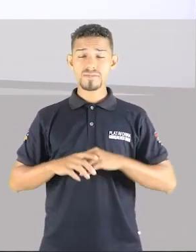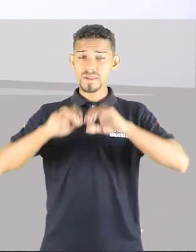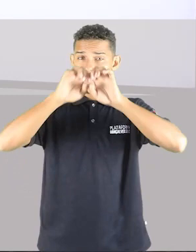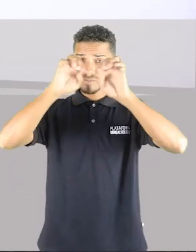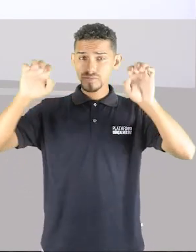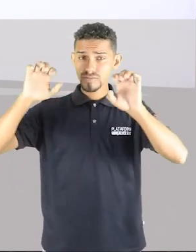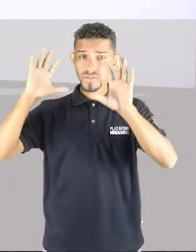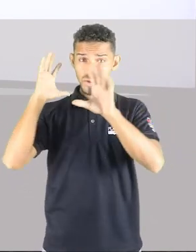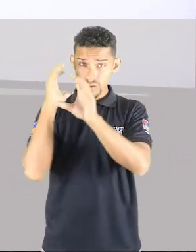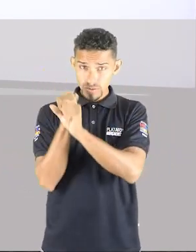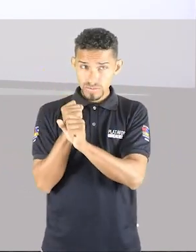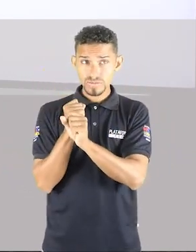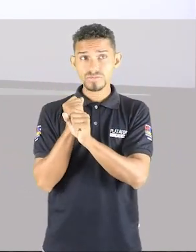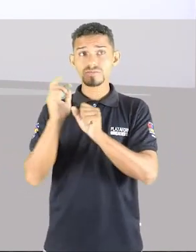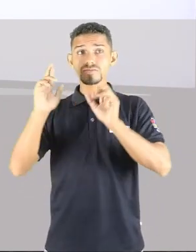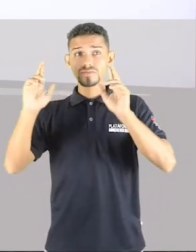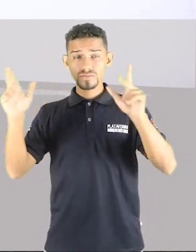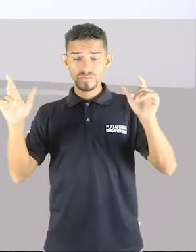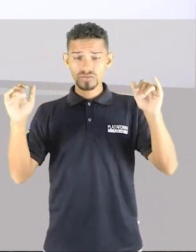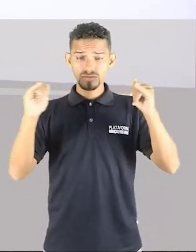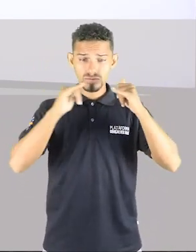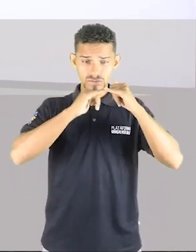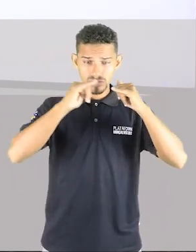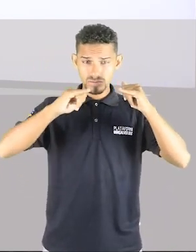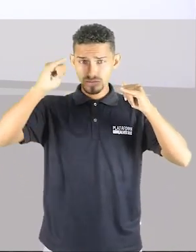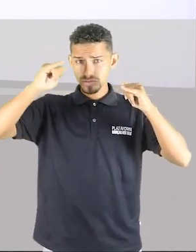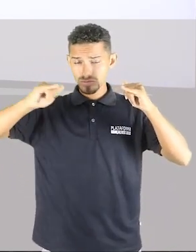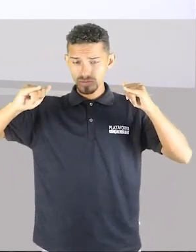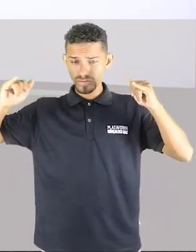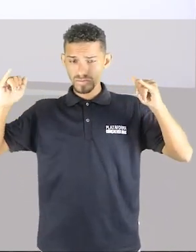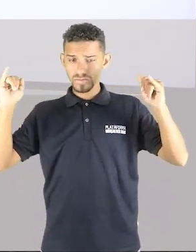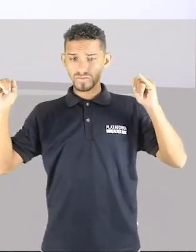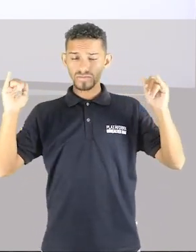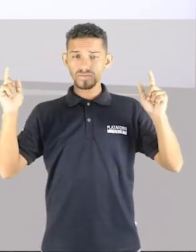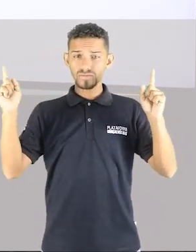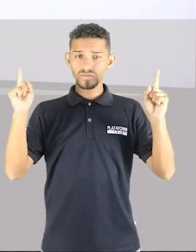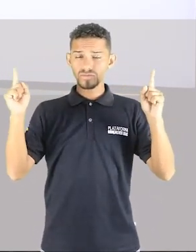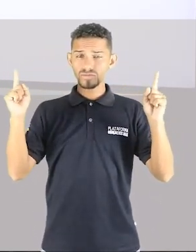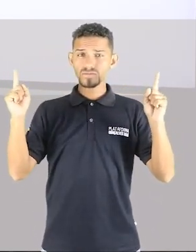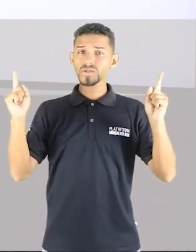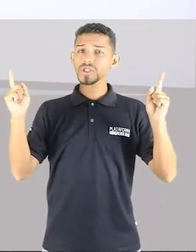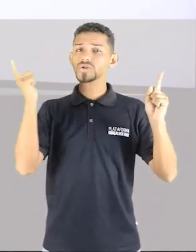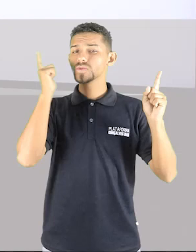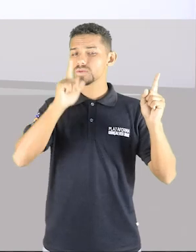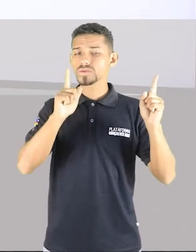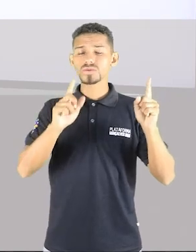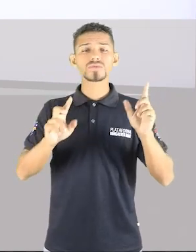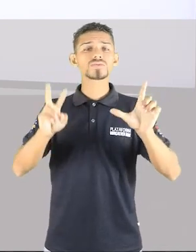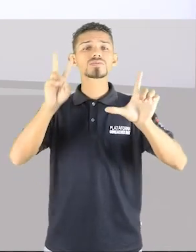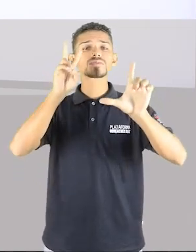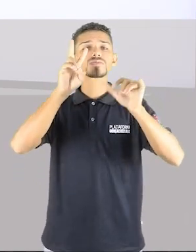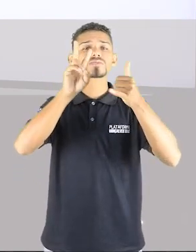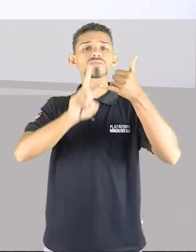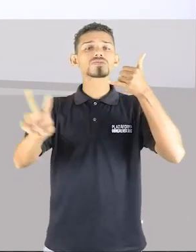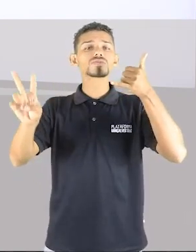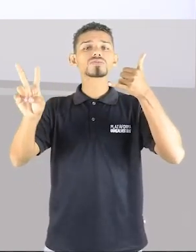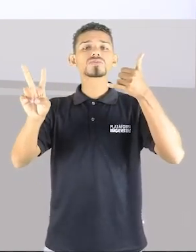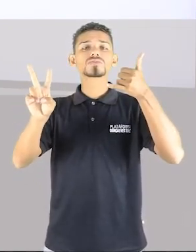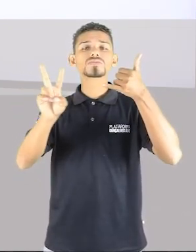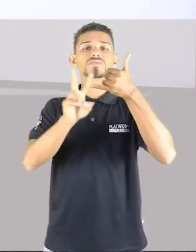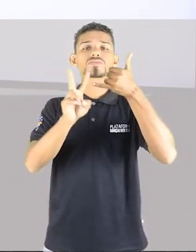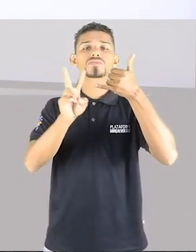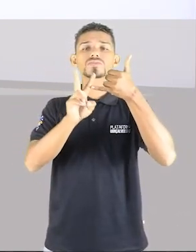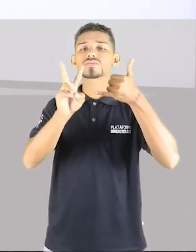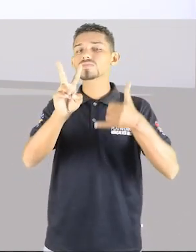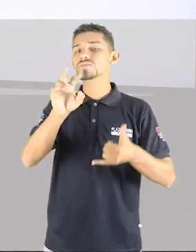para calcular a diferença de potencial no resistor a voltagem no resistor esse